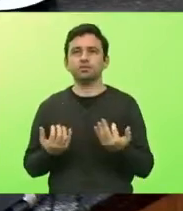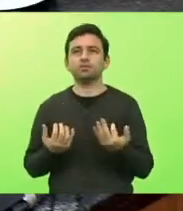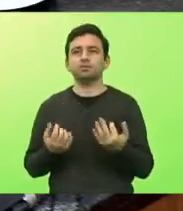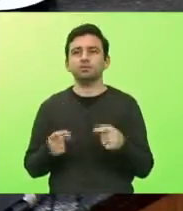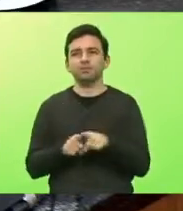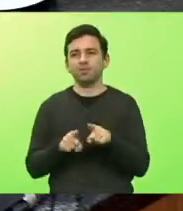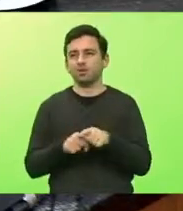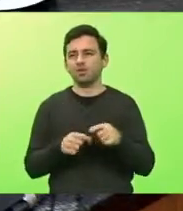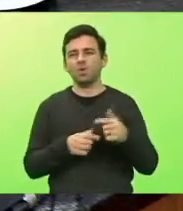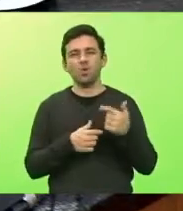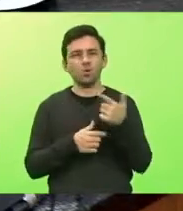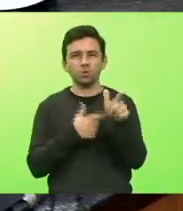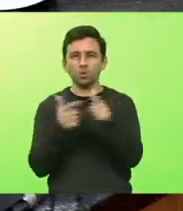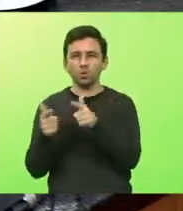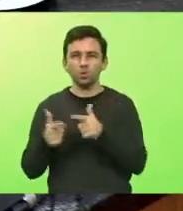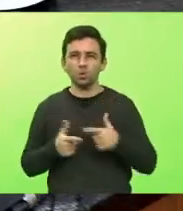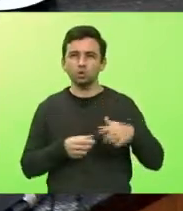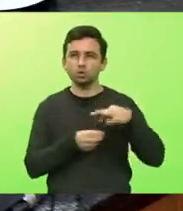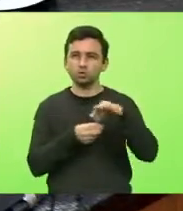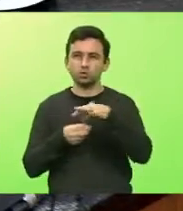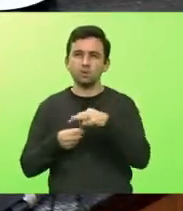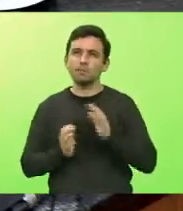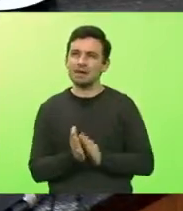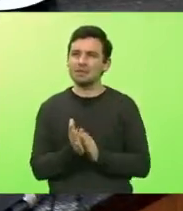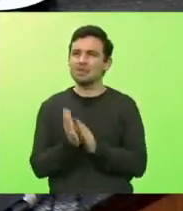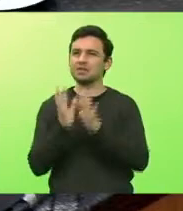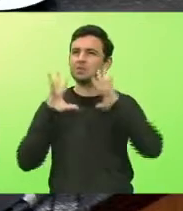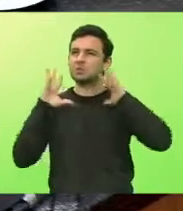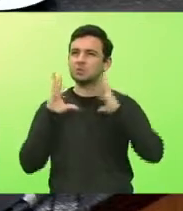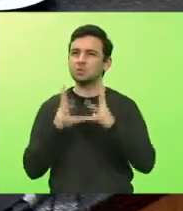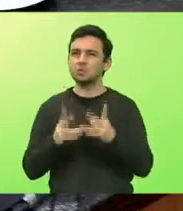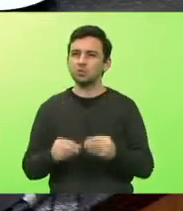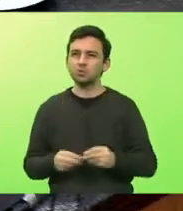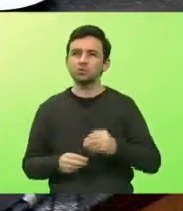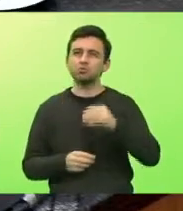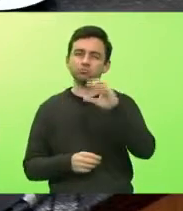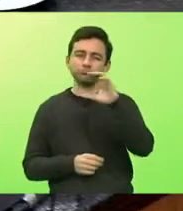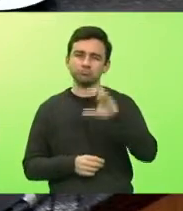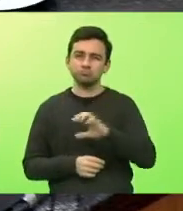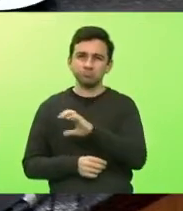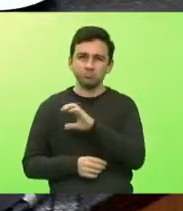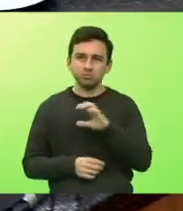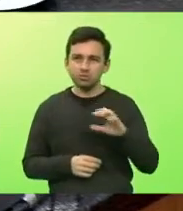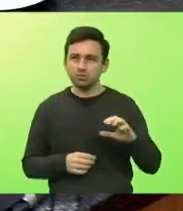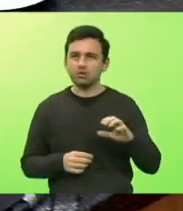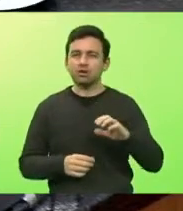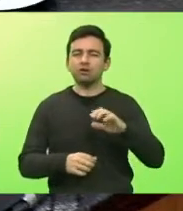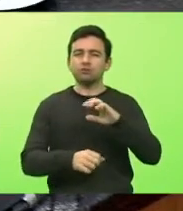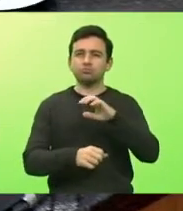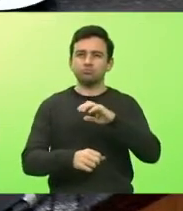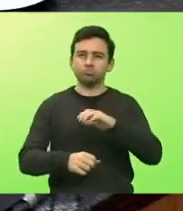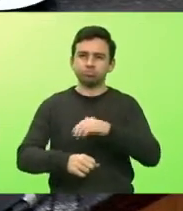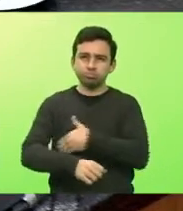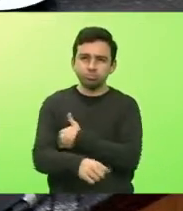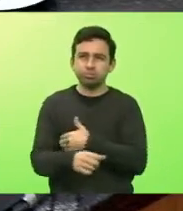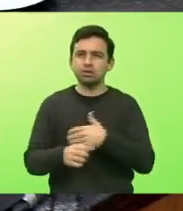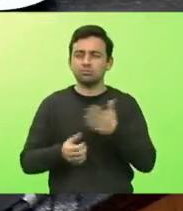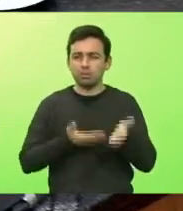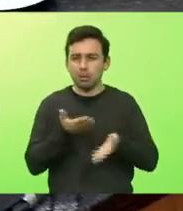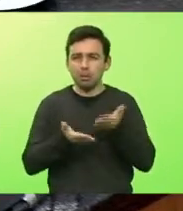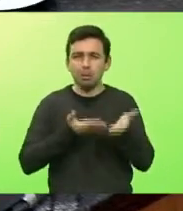de instituições. Então, só para encerrar, parabenizar todos os cristãos evangélicos e católicos pela contribuição que têm